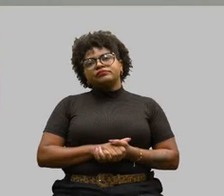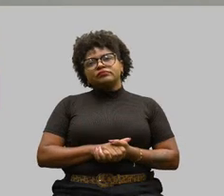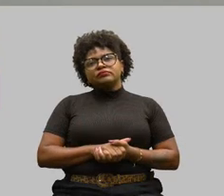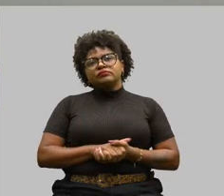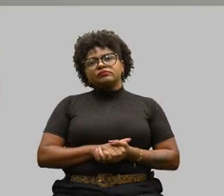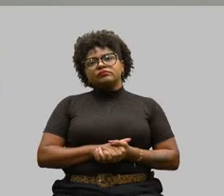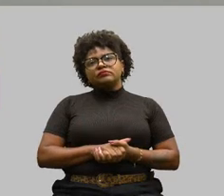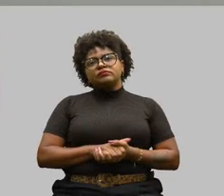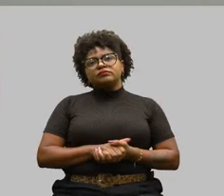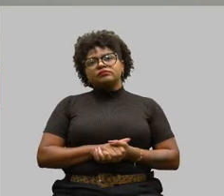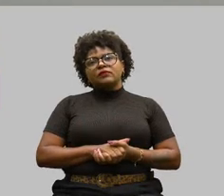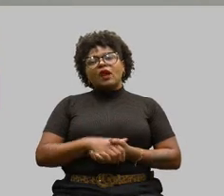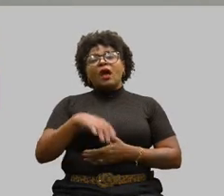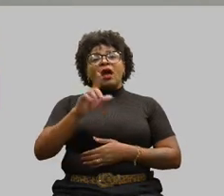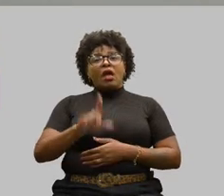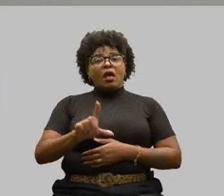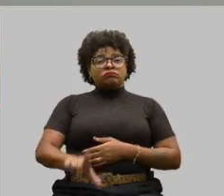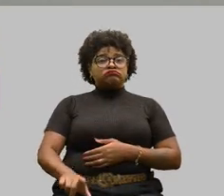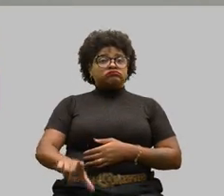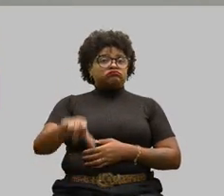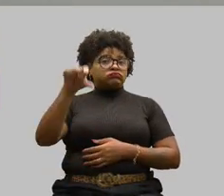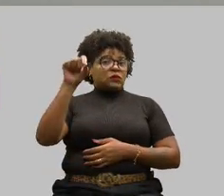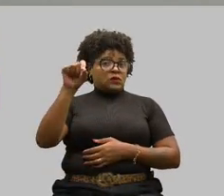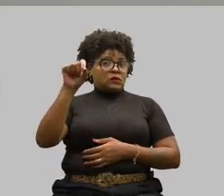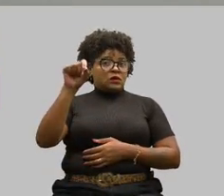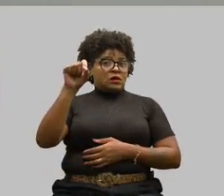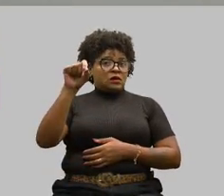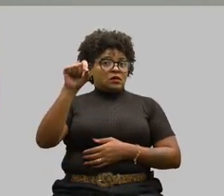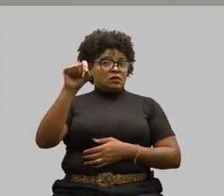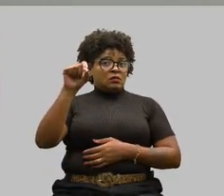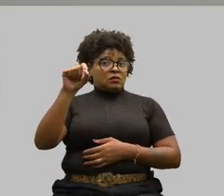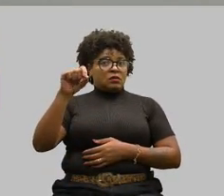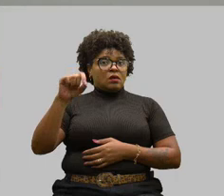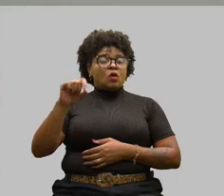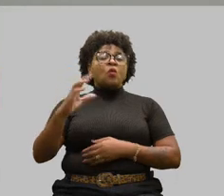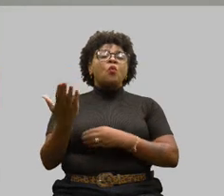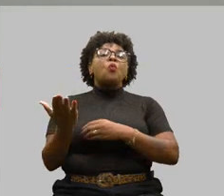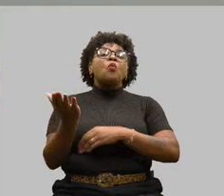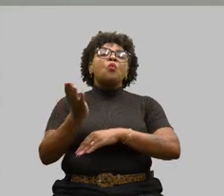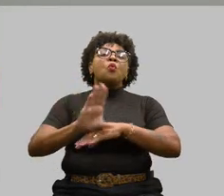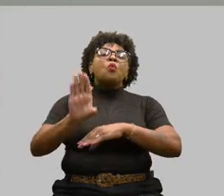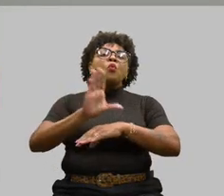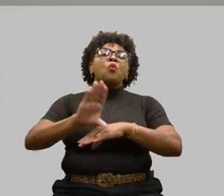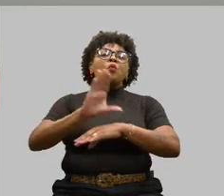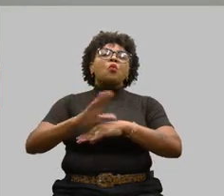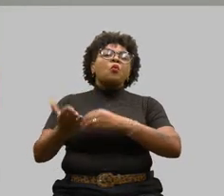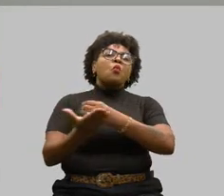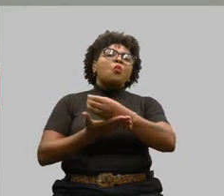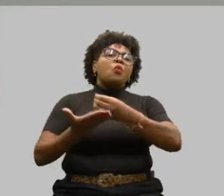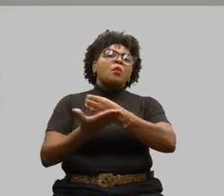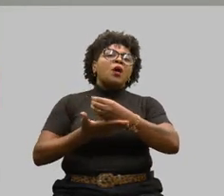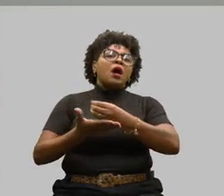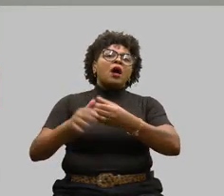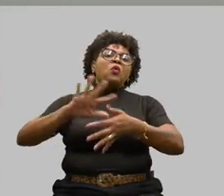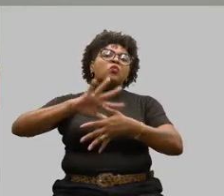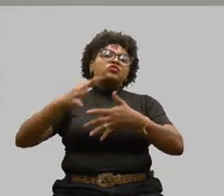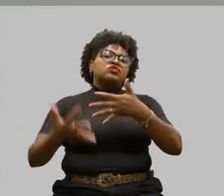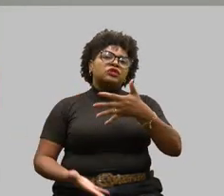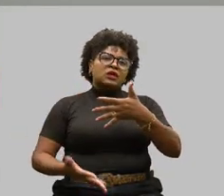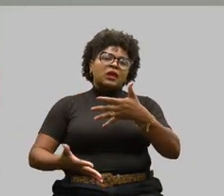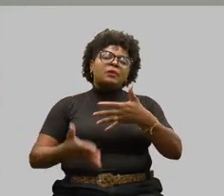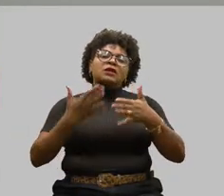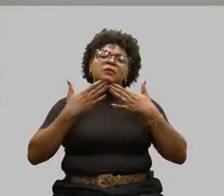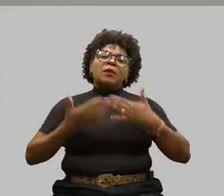uma prioridade com o curso básico de libras para melhorar o atendimento prestado as pessoas com